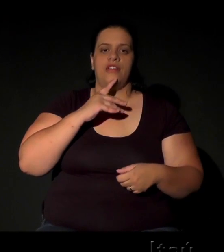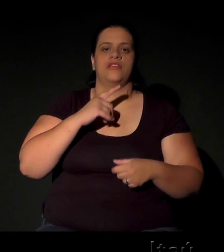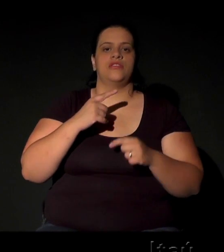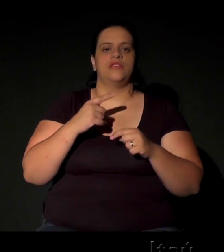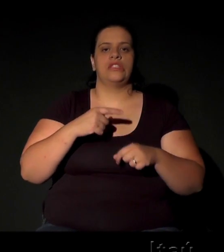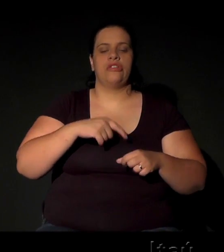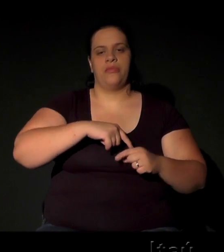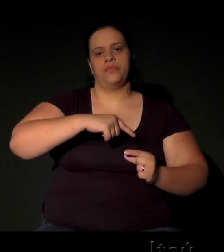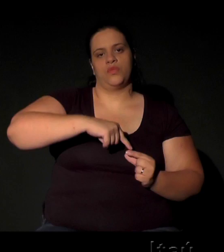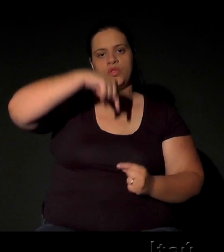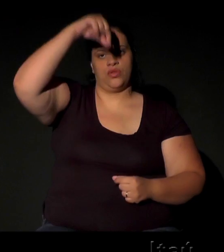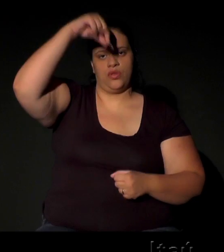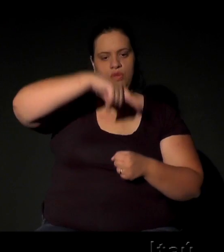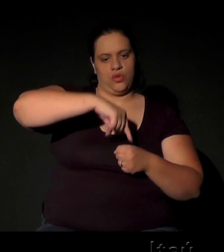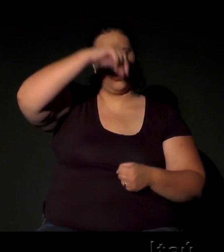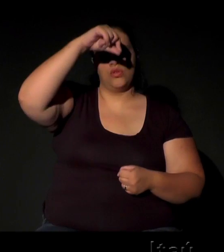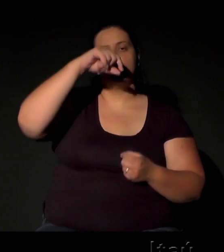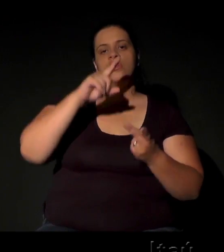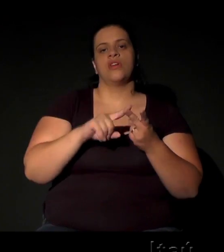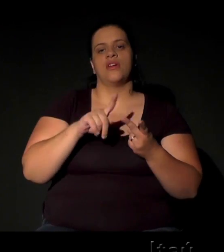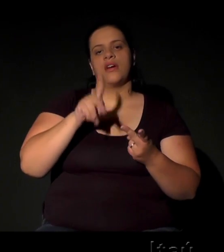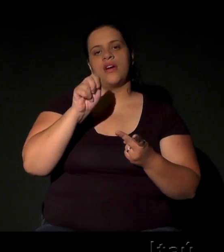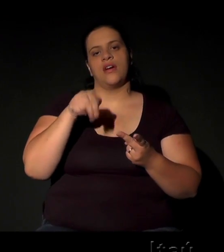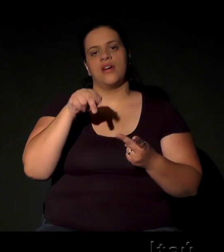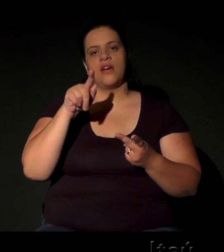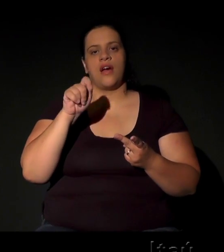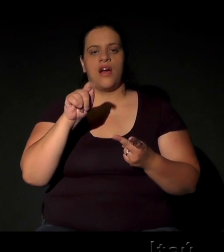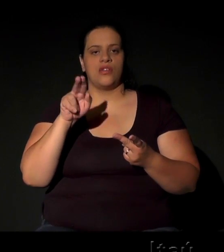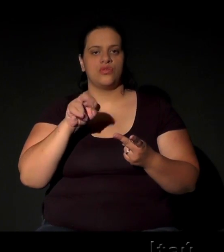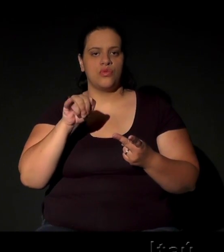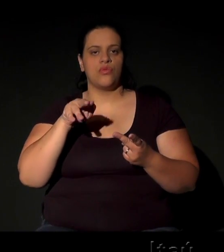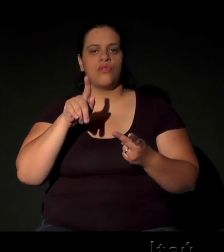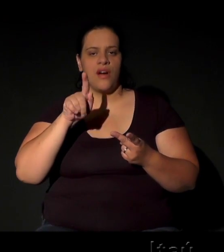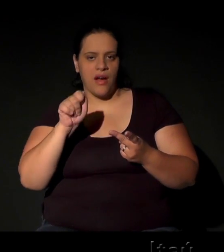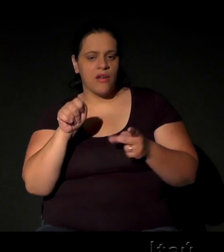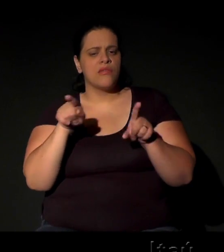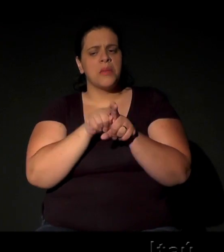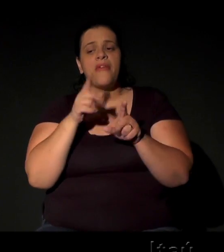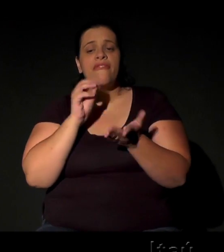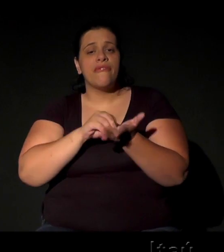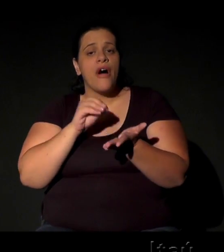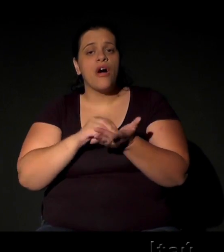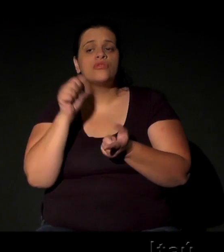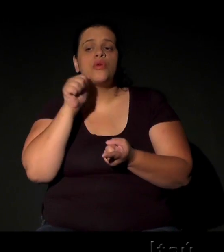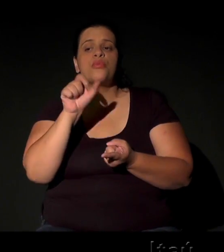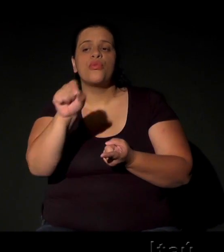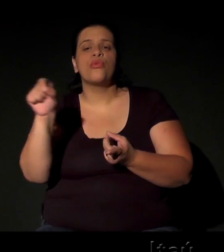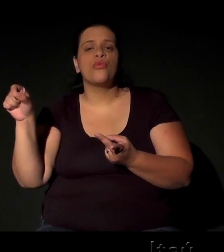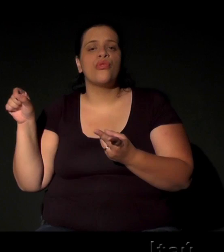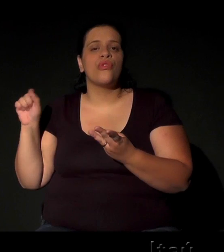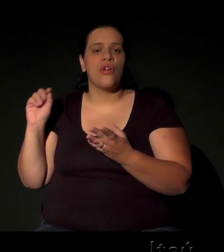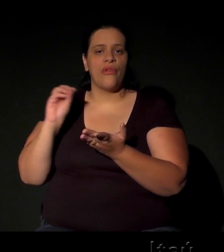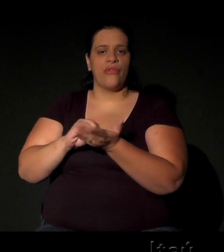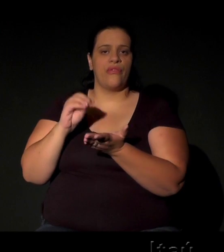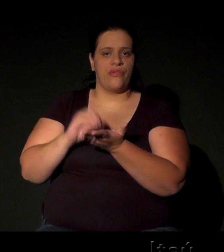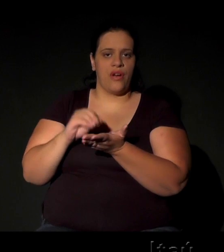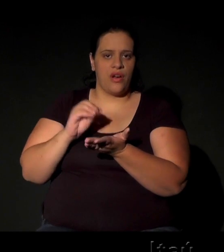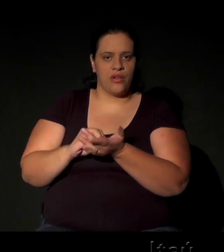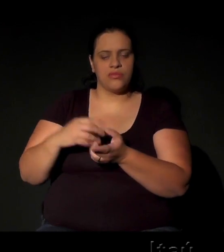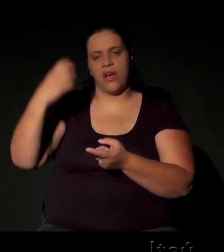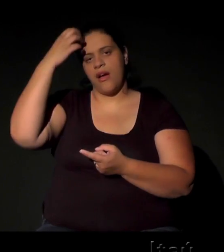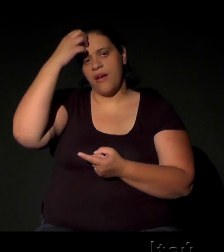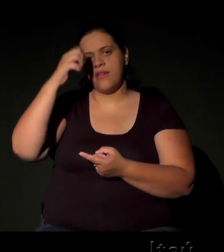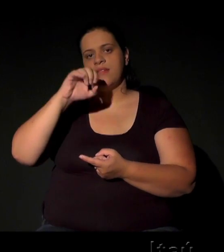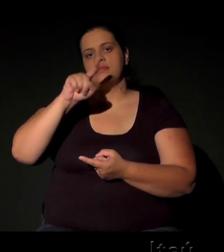de gang Zumba e a gente esquece de falar de Dandara de aqualtune de rainha zinga o quanto que é importante a gente trazer